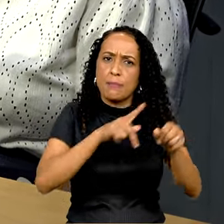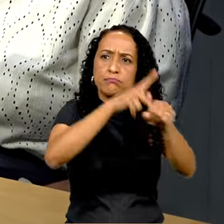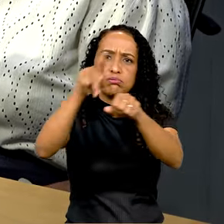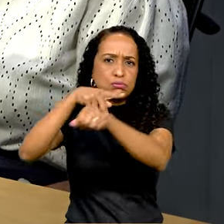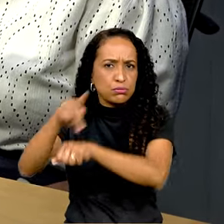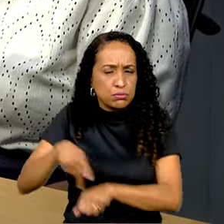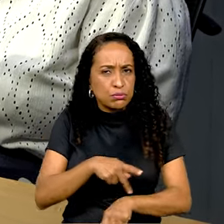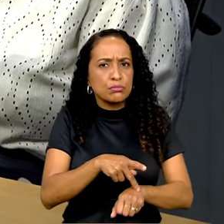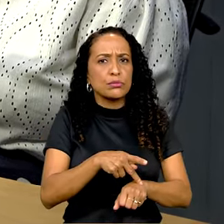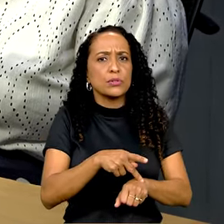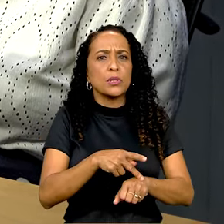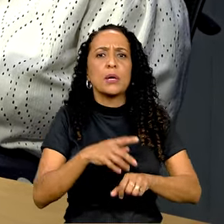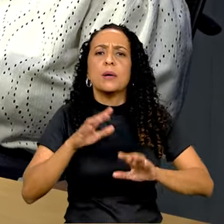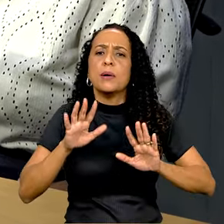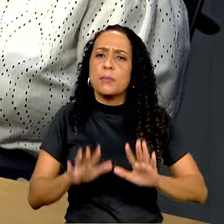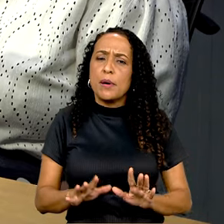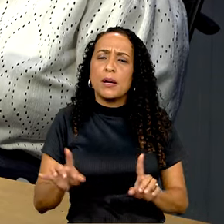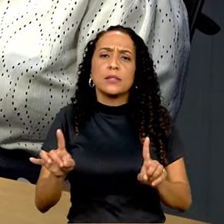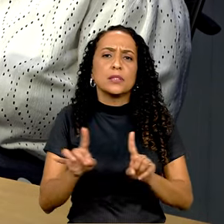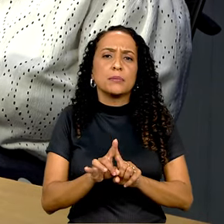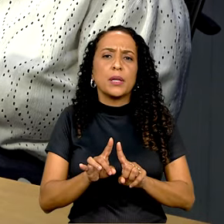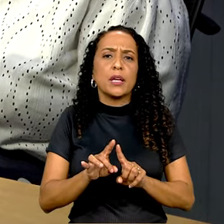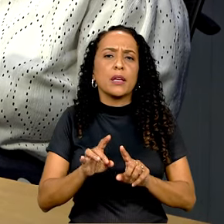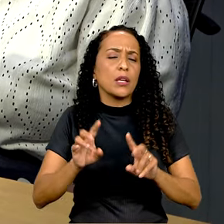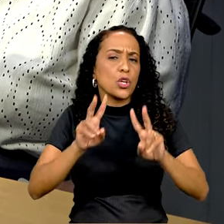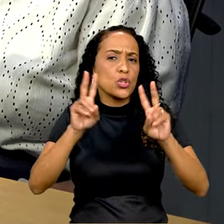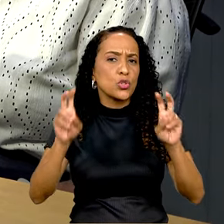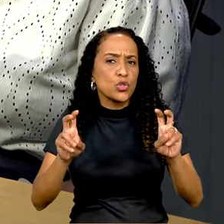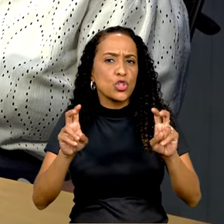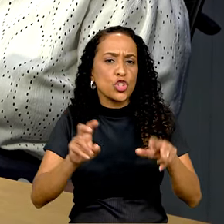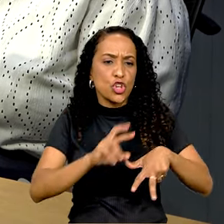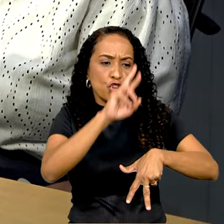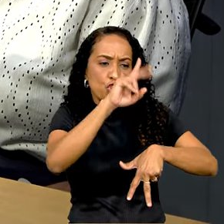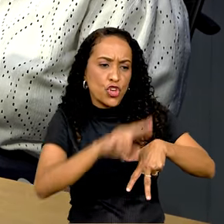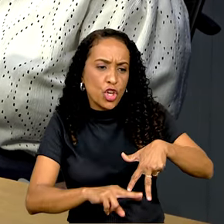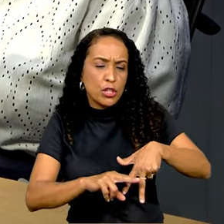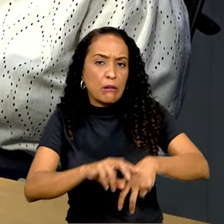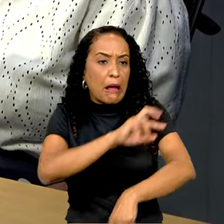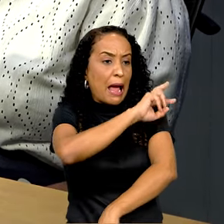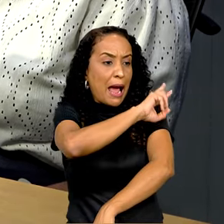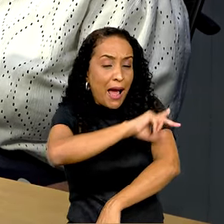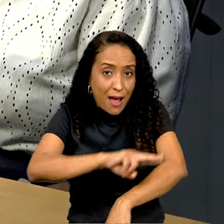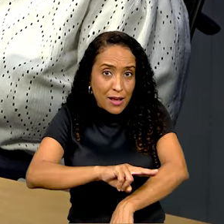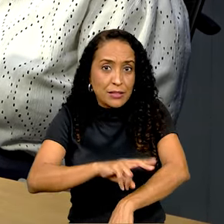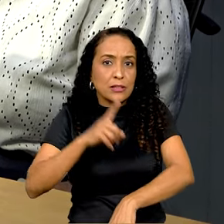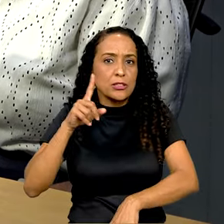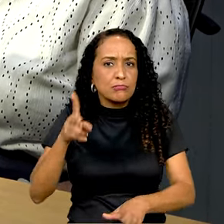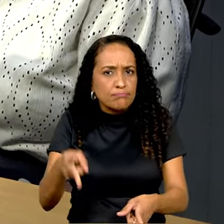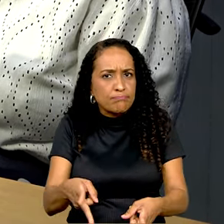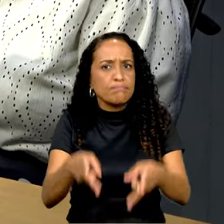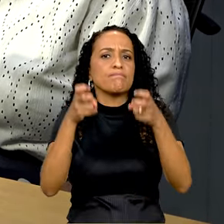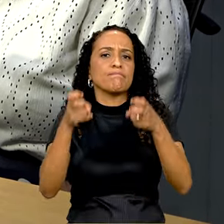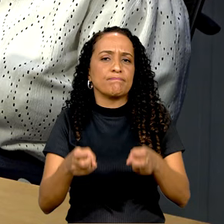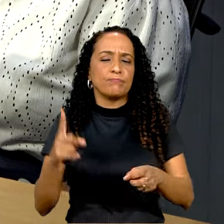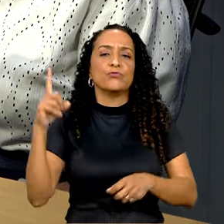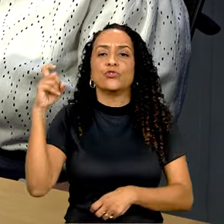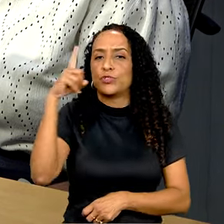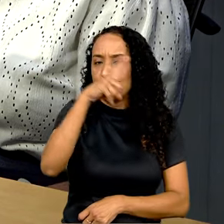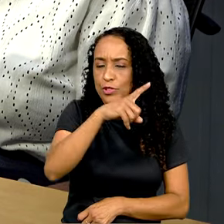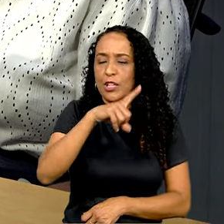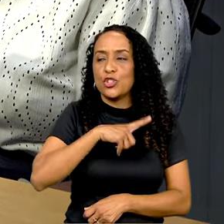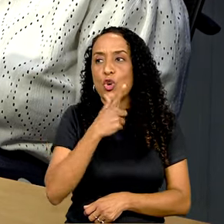multilaterais a nível internacional Mas a questão quando a gente junta gênero e raça é algo que a gente vê muita